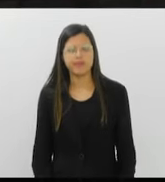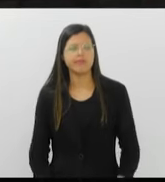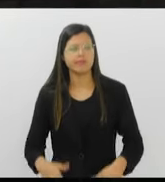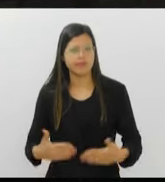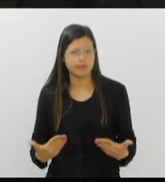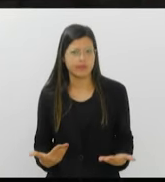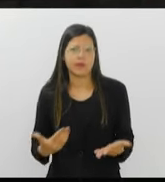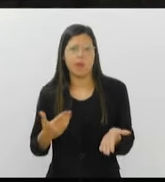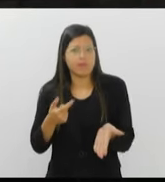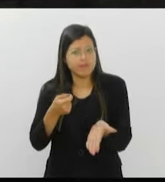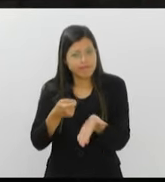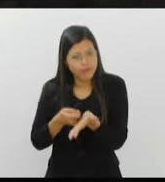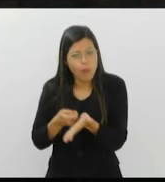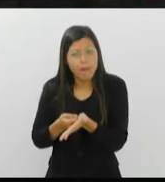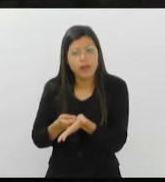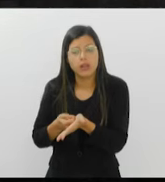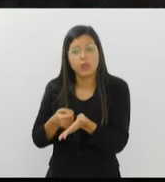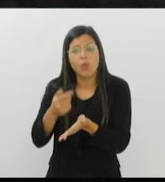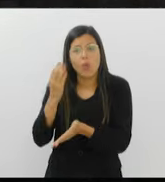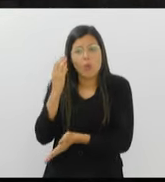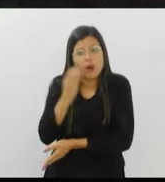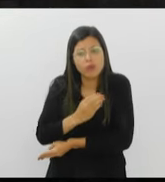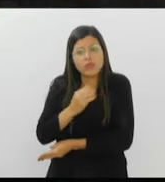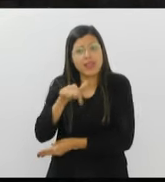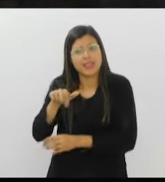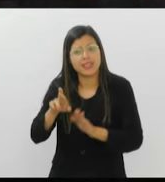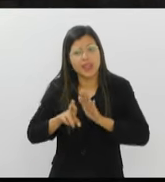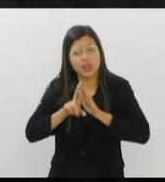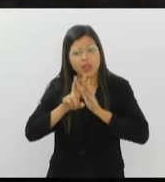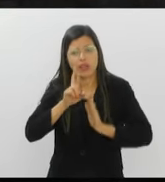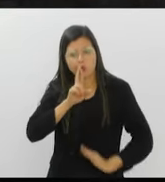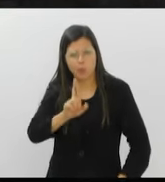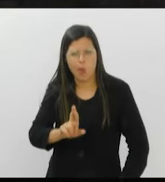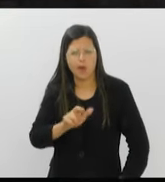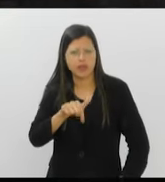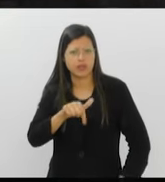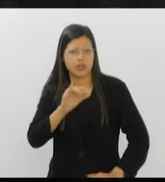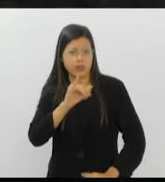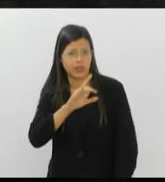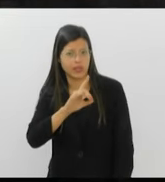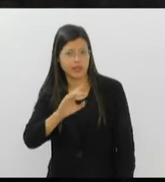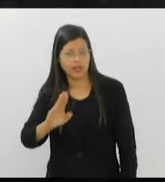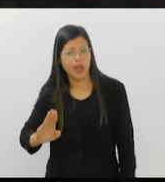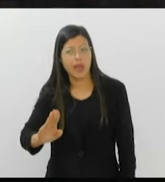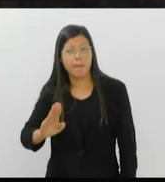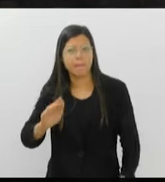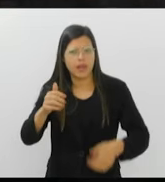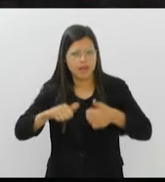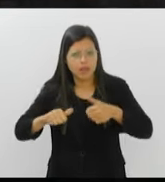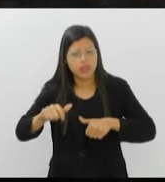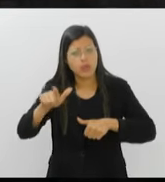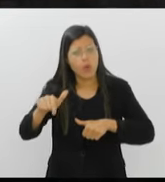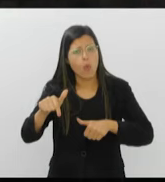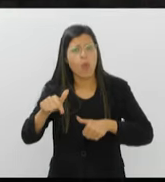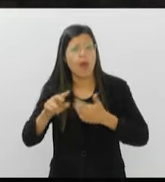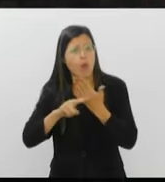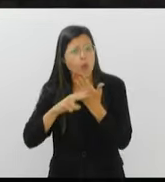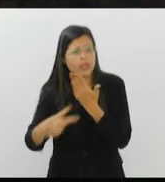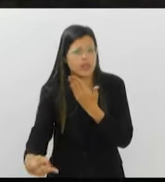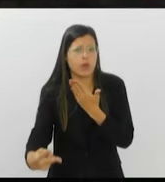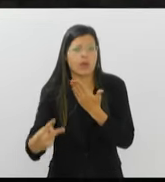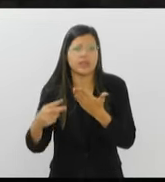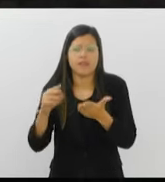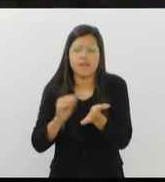cobrado, Cláudio Castro. Esse resultado do IDEB é fruto das suas omissões, da sua incompetência,